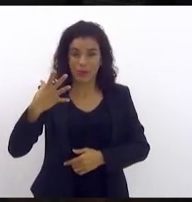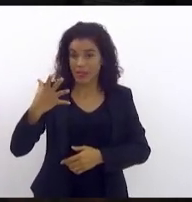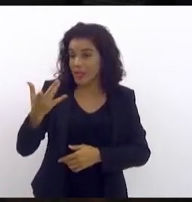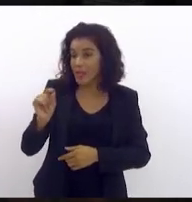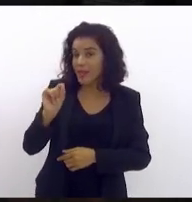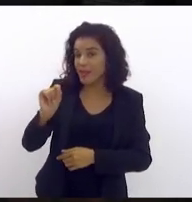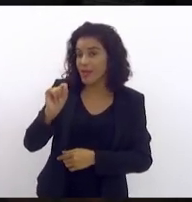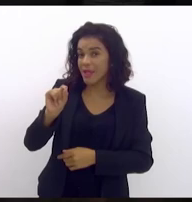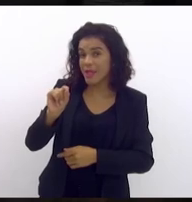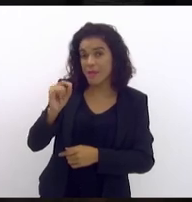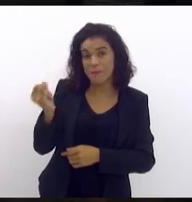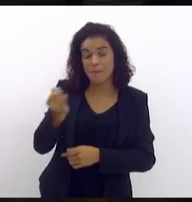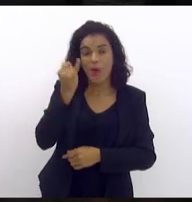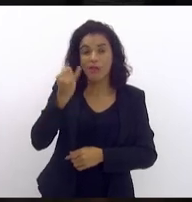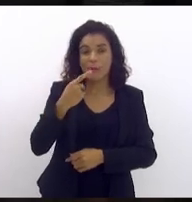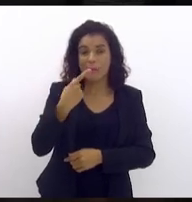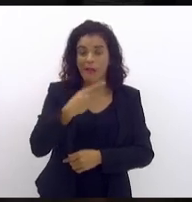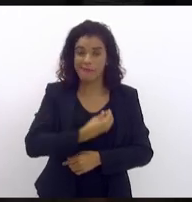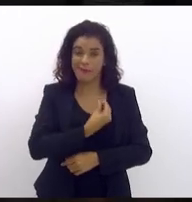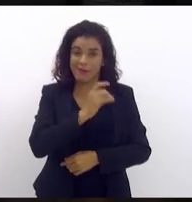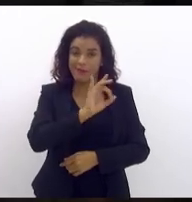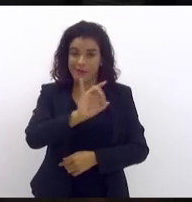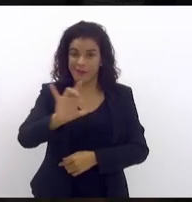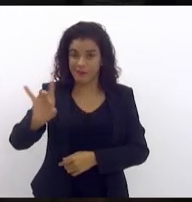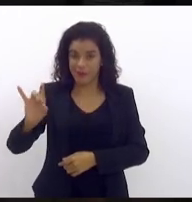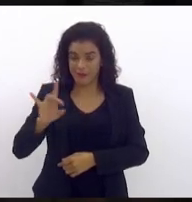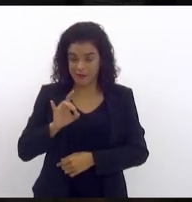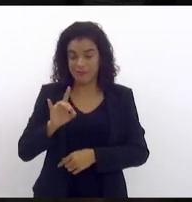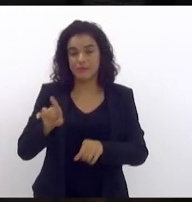vidas e o futuro do Estado